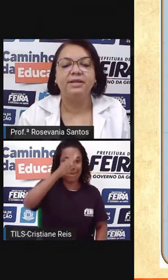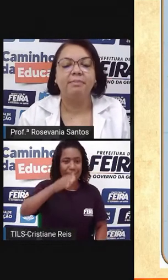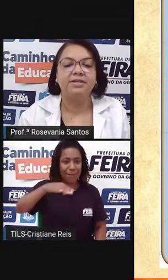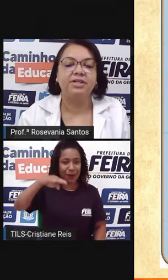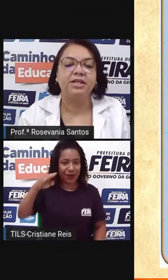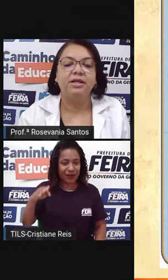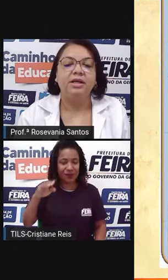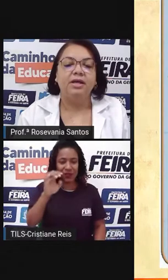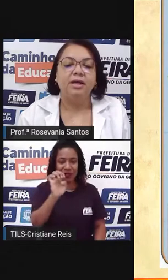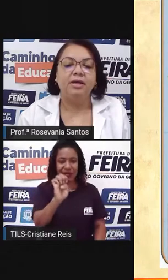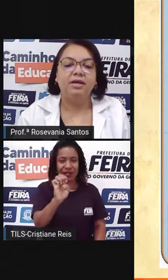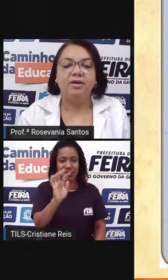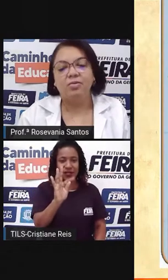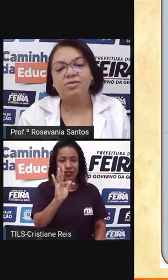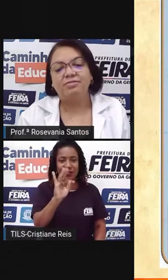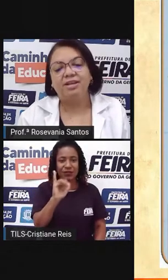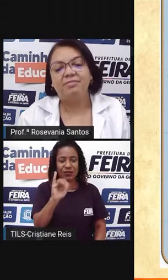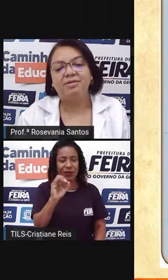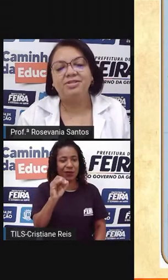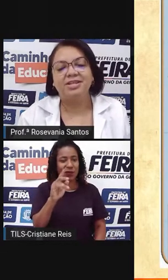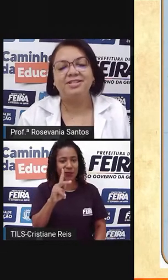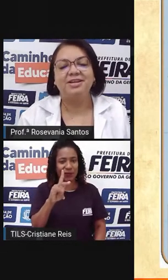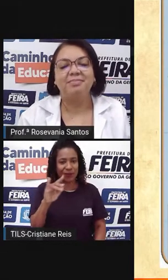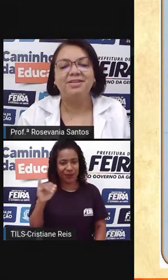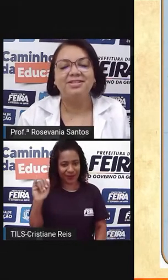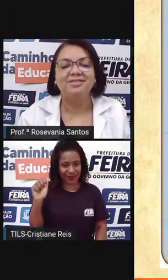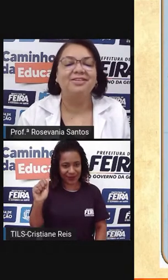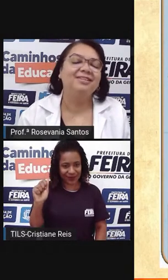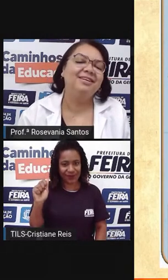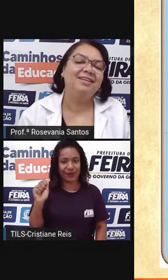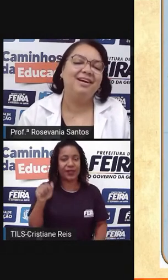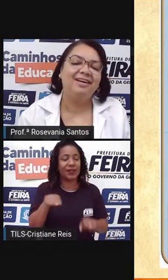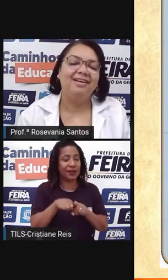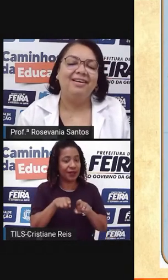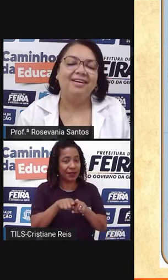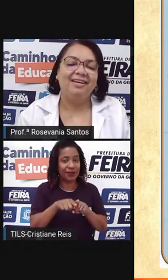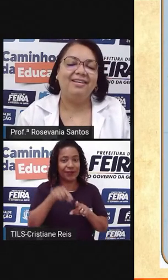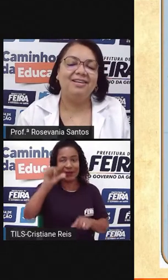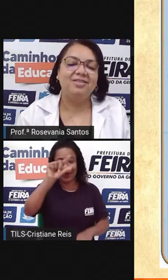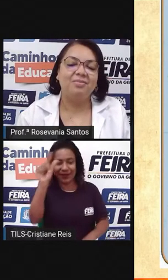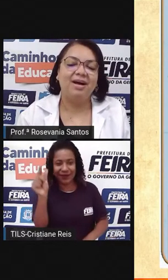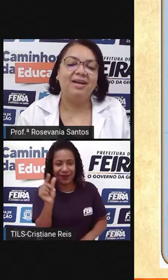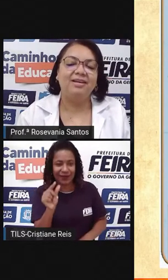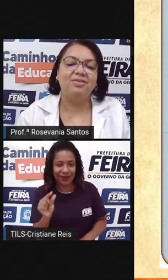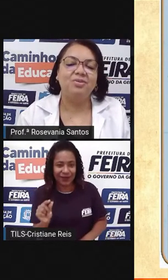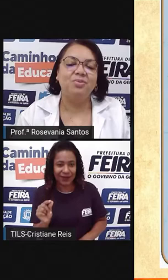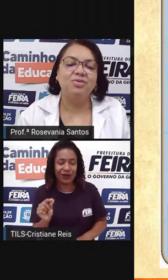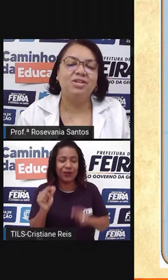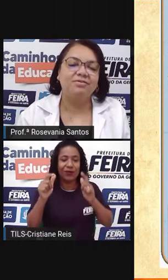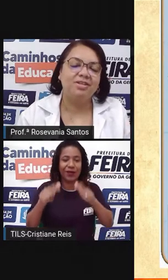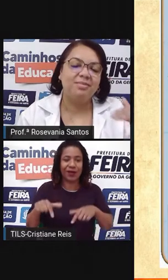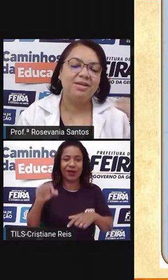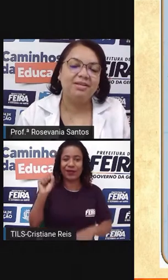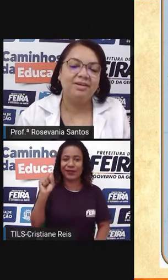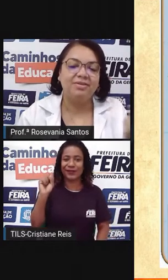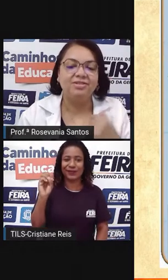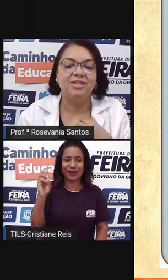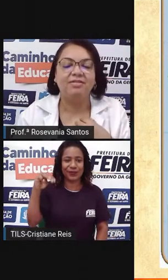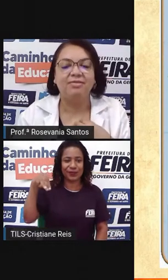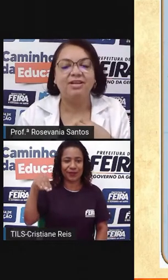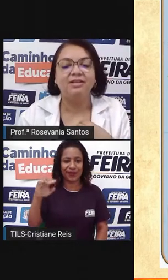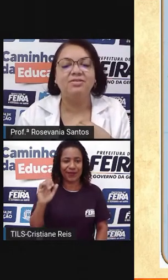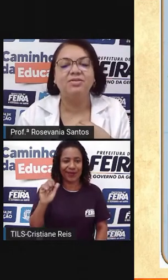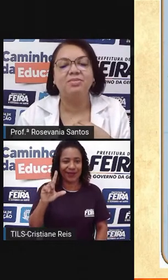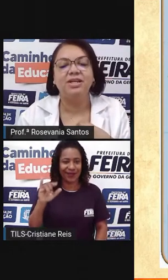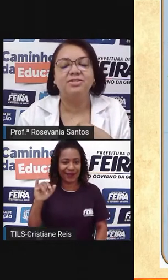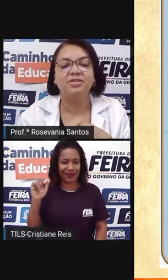né, essa parte aqui, como eu já falei para vocês, da península, né, da Somália. Todo mundo já viu também, né, quando a gente